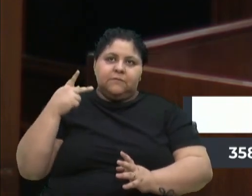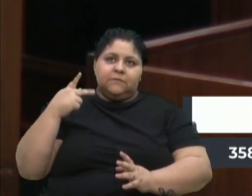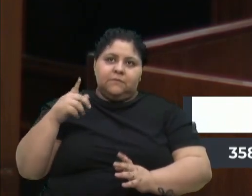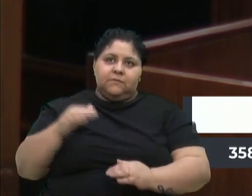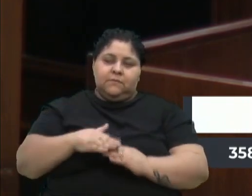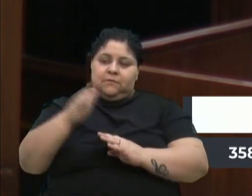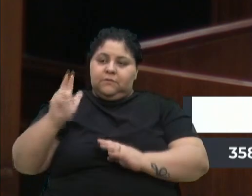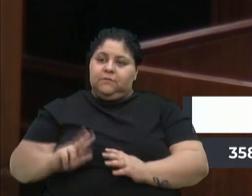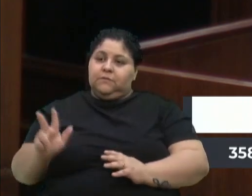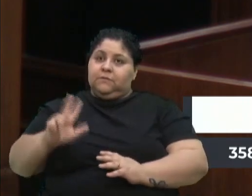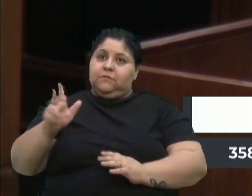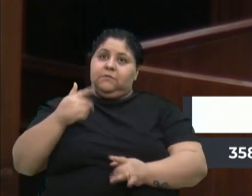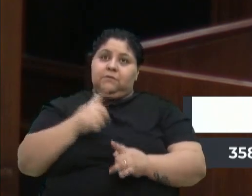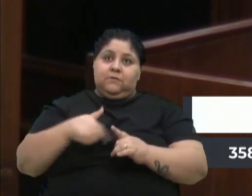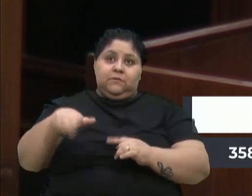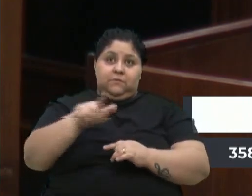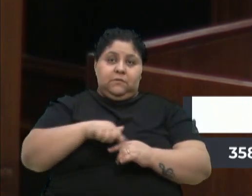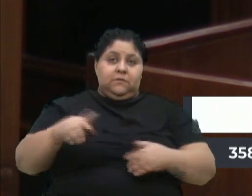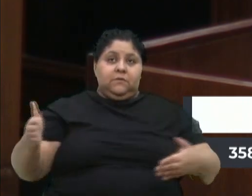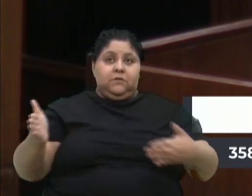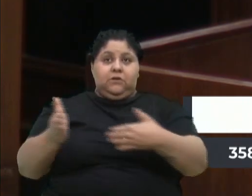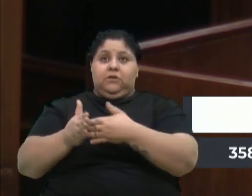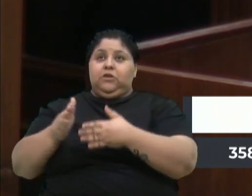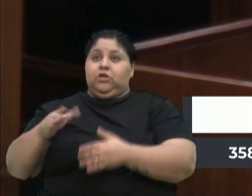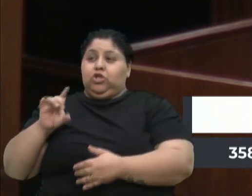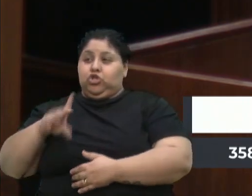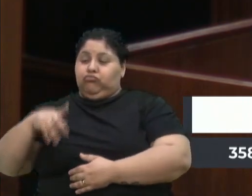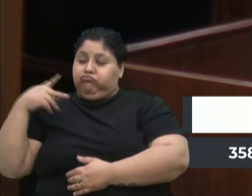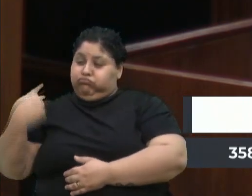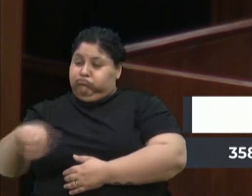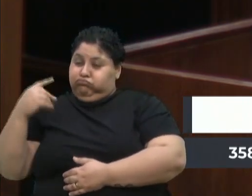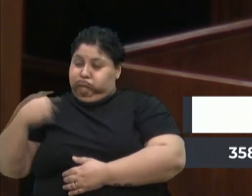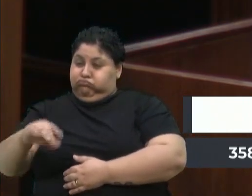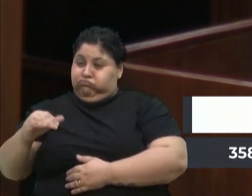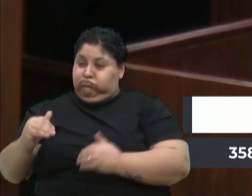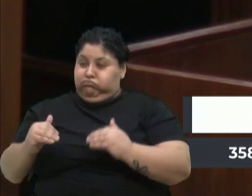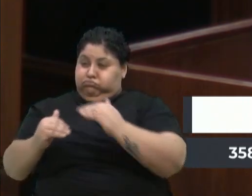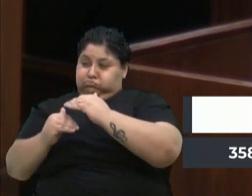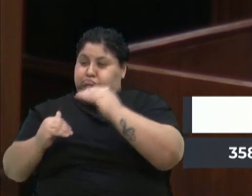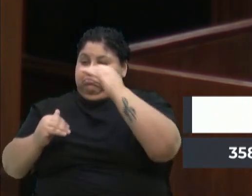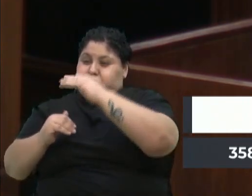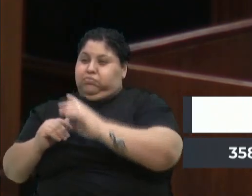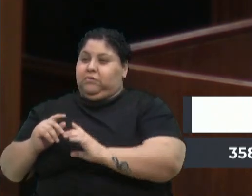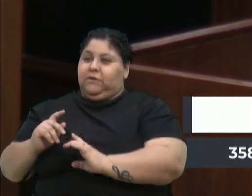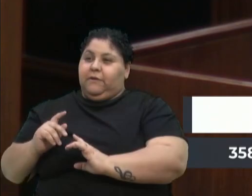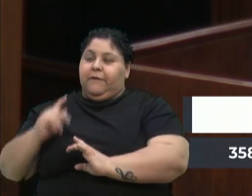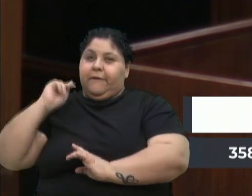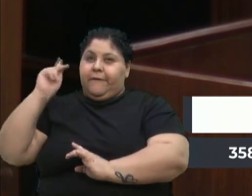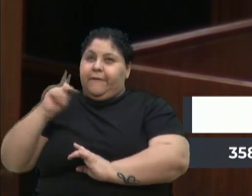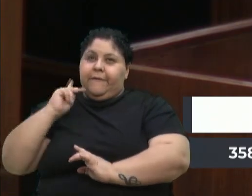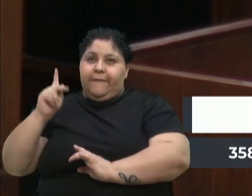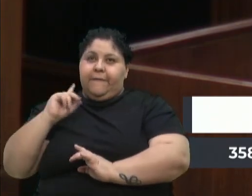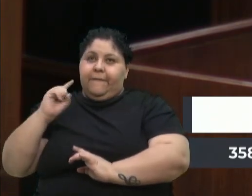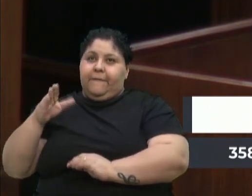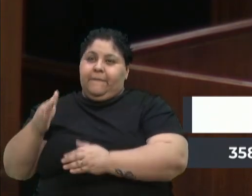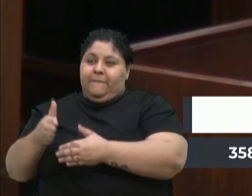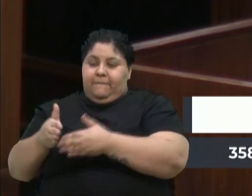valorizado, porque às vezes a gente chega lá e é só paulada em cima do vereador, porque o vereador ele é barrado, ele não tem,